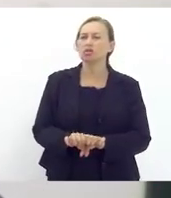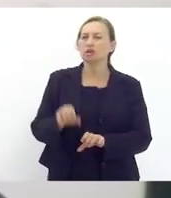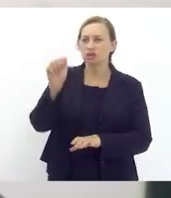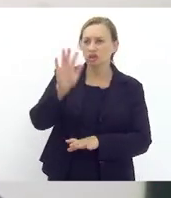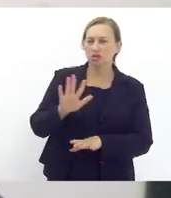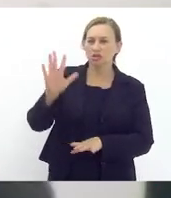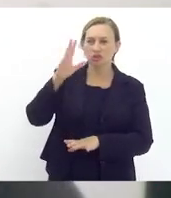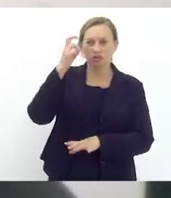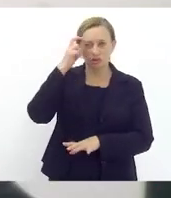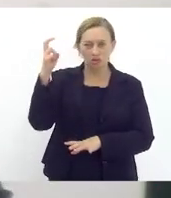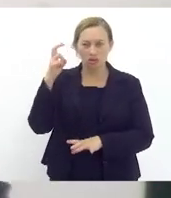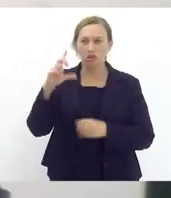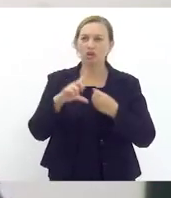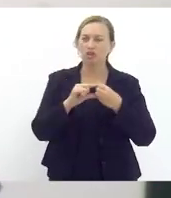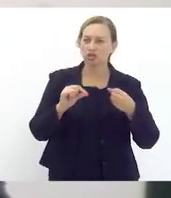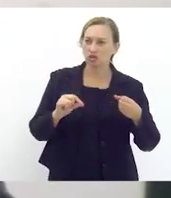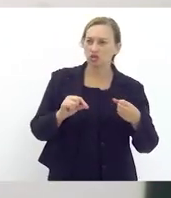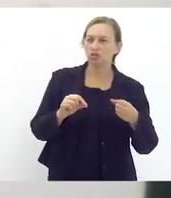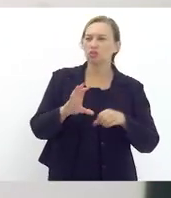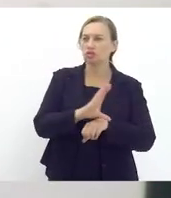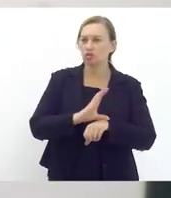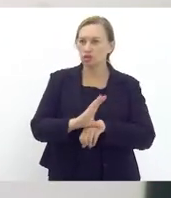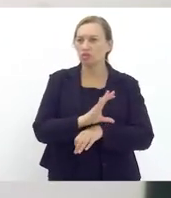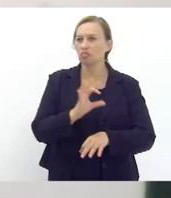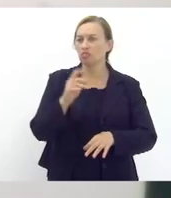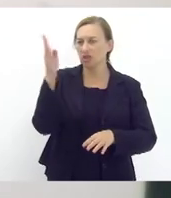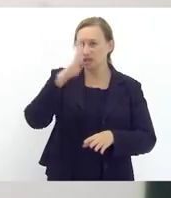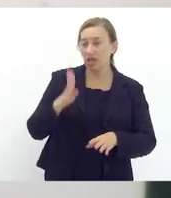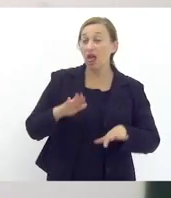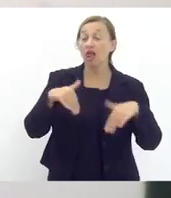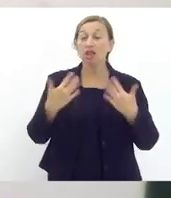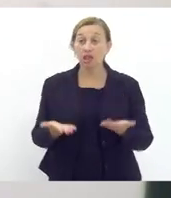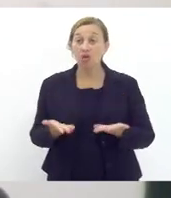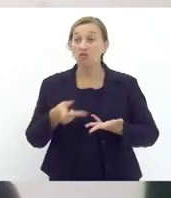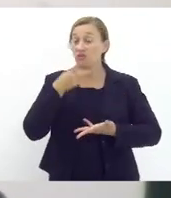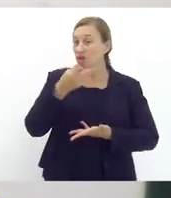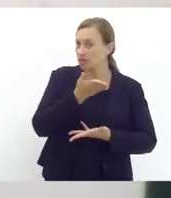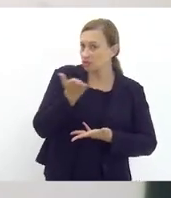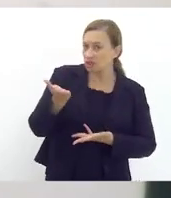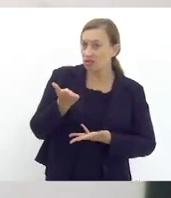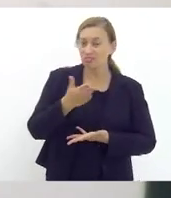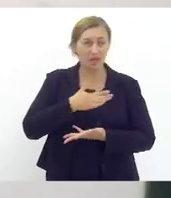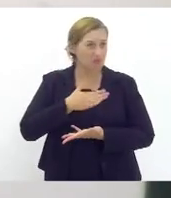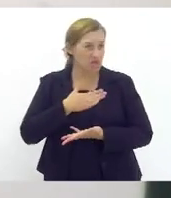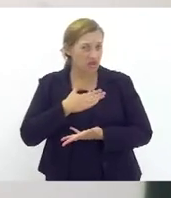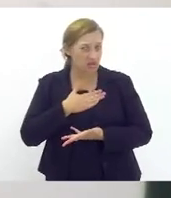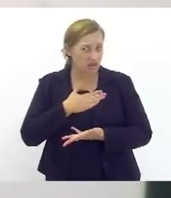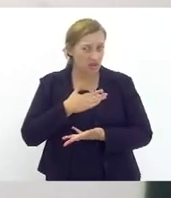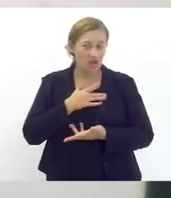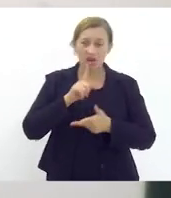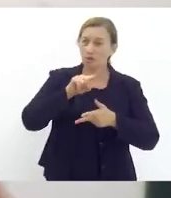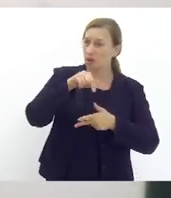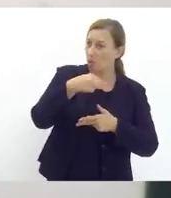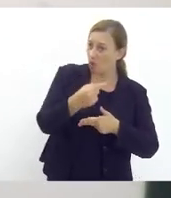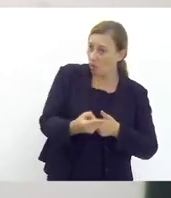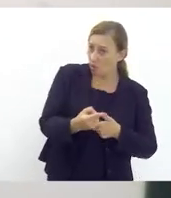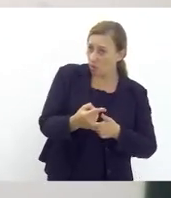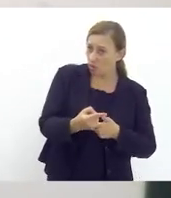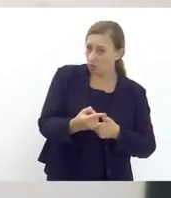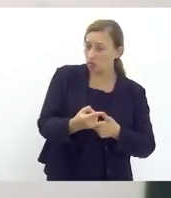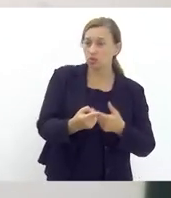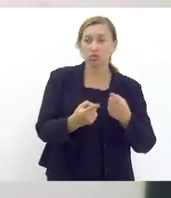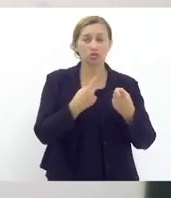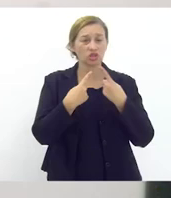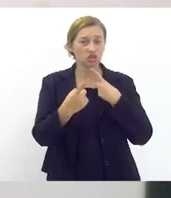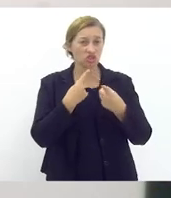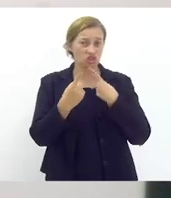um artigo da Constituição Brasileira então quero dizer para vocês que para mim tá sendo e para muitos que estão lá a gente dialoga sempre